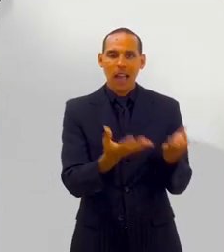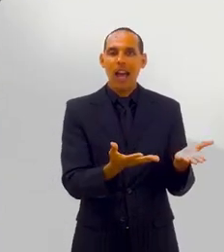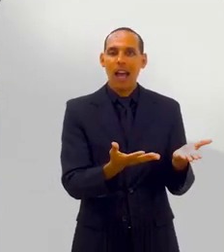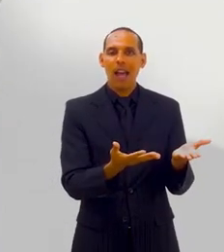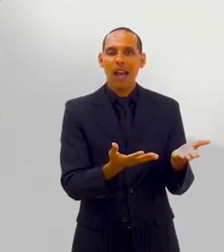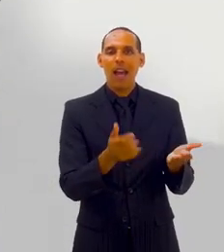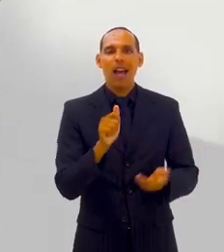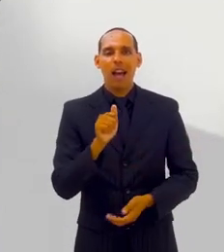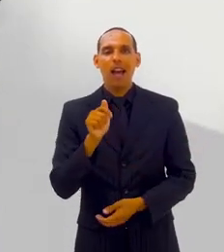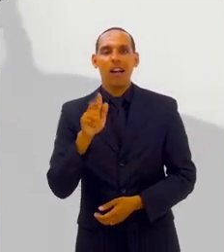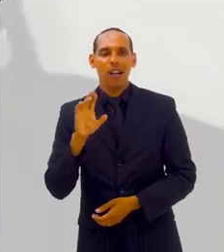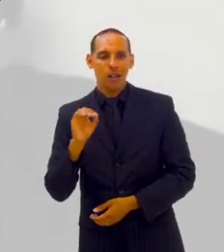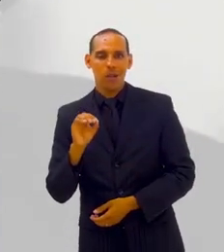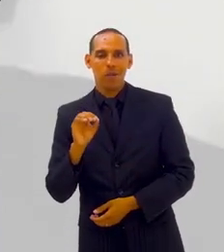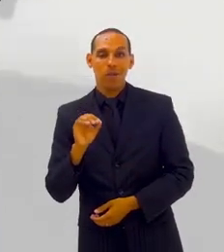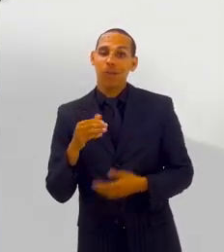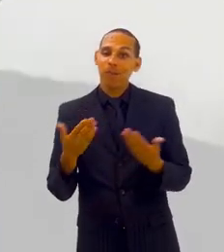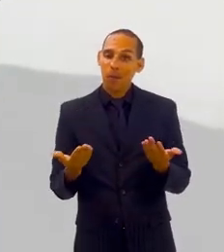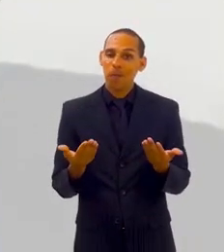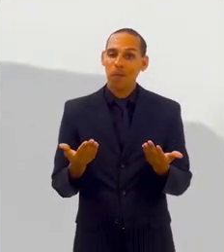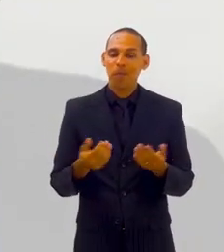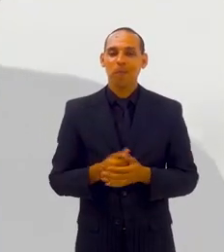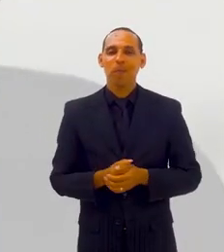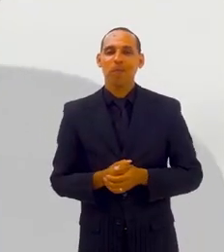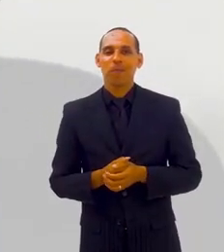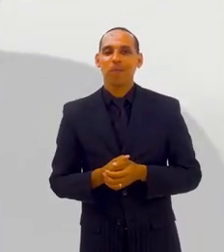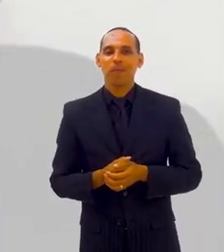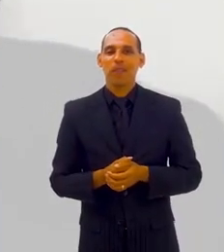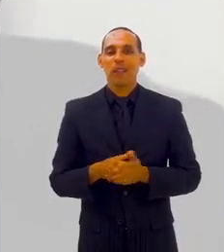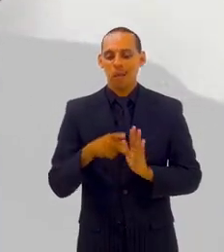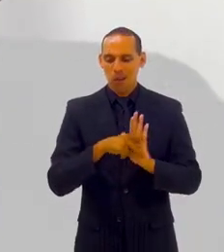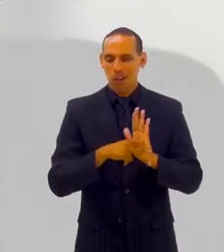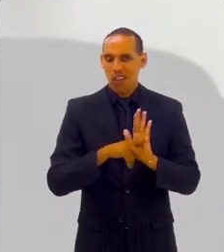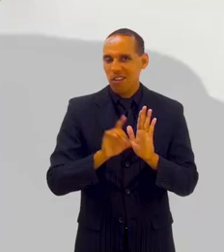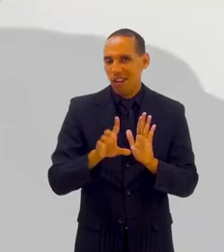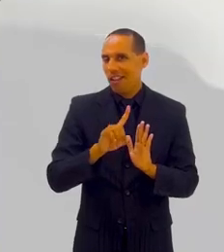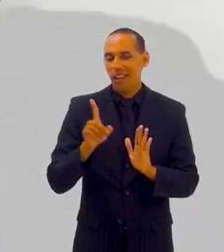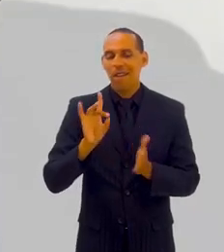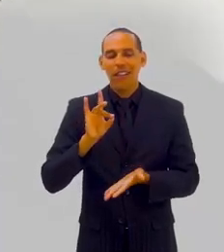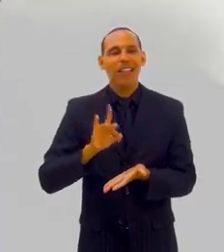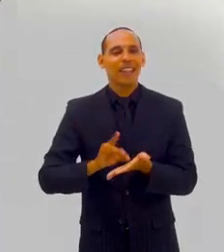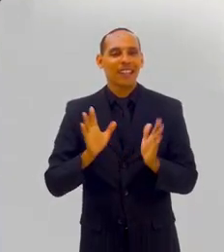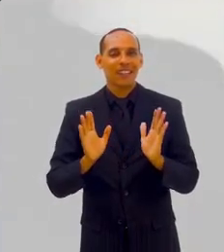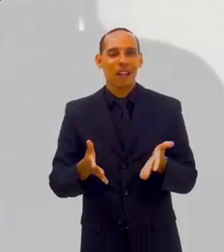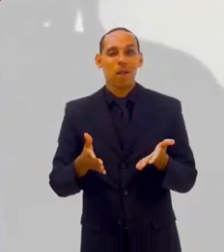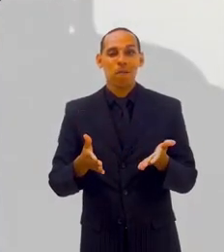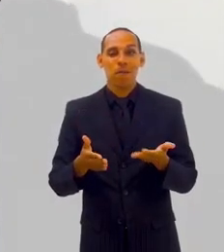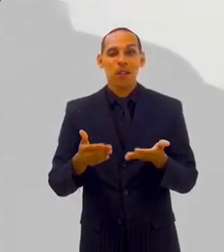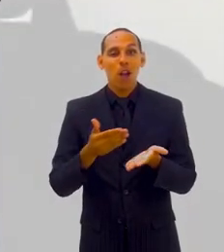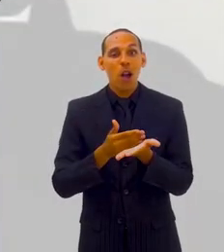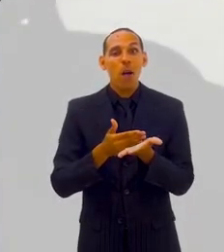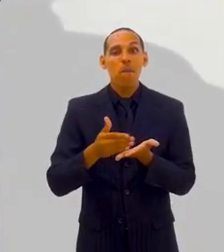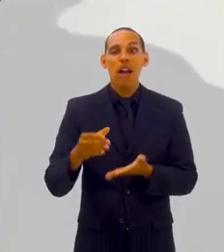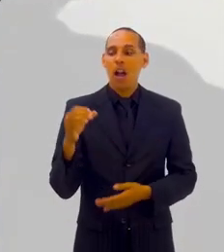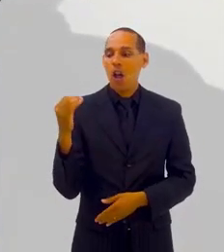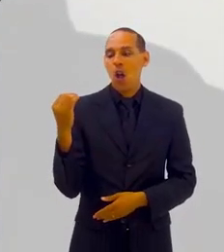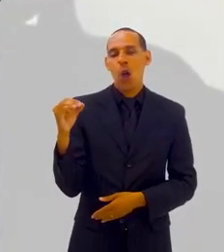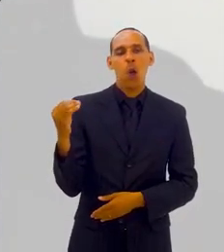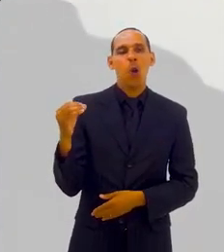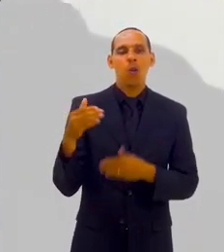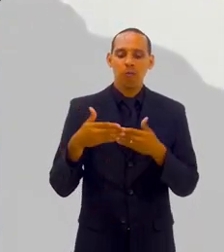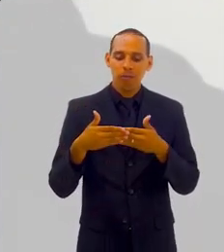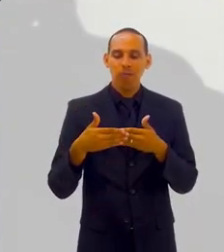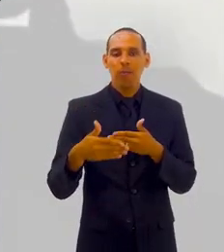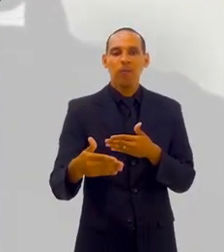Agro e a gente tá com esse projeto não a realidade já a partir de outubro